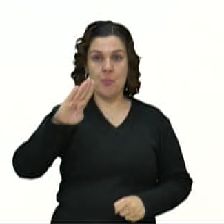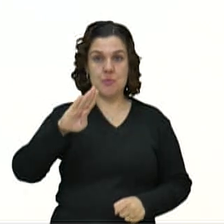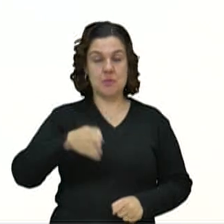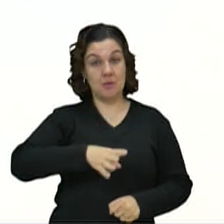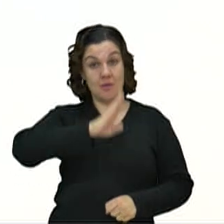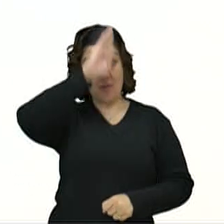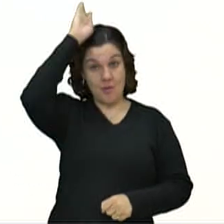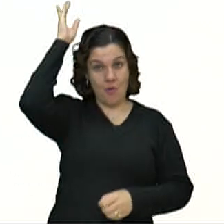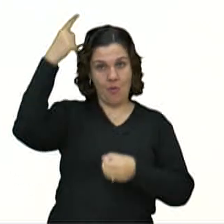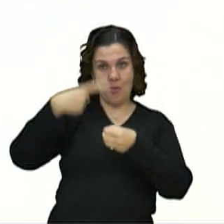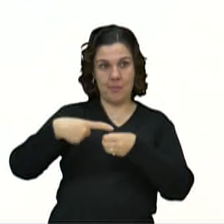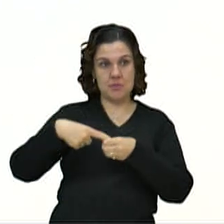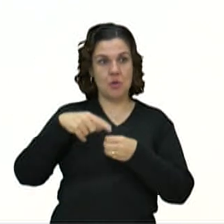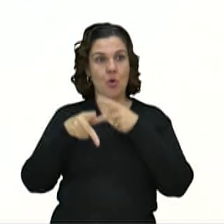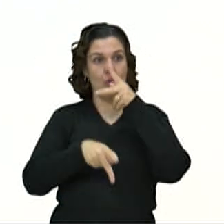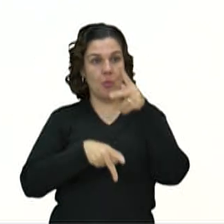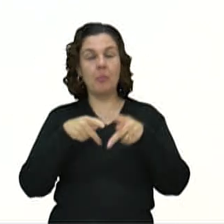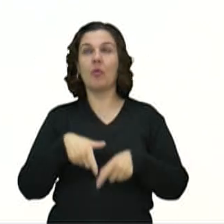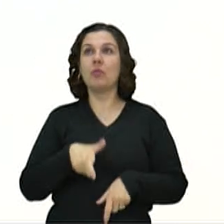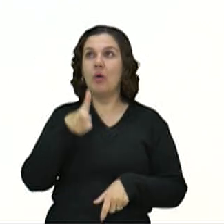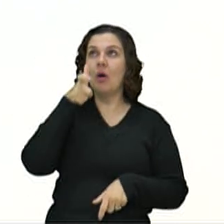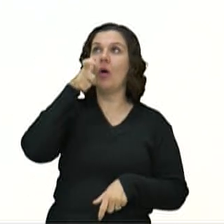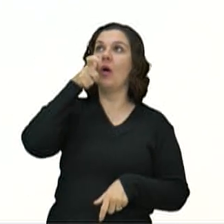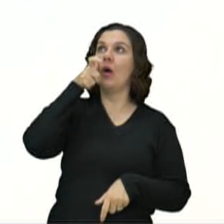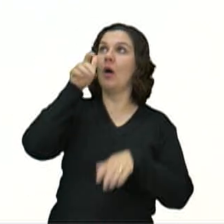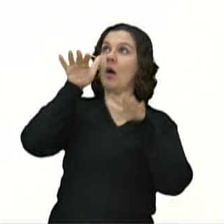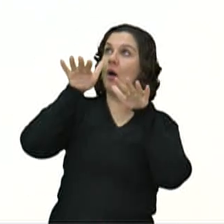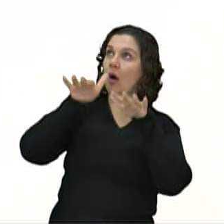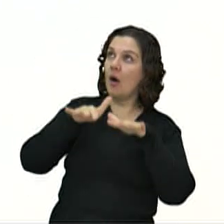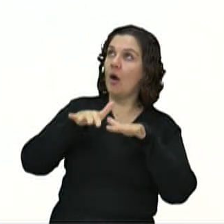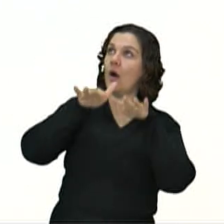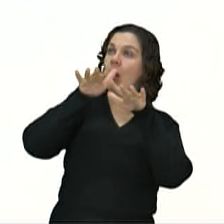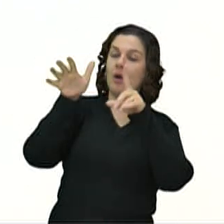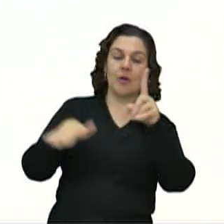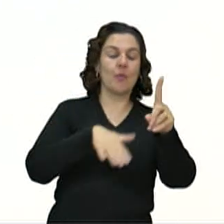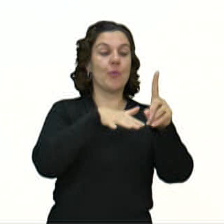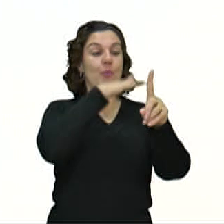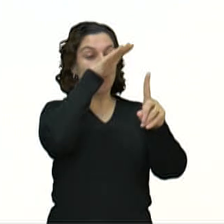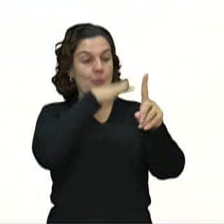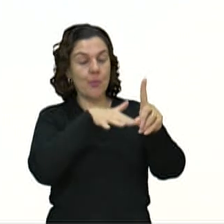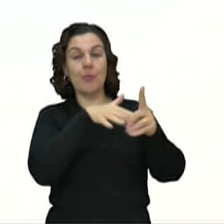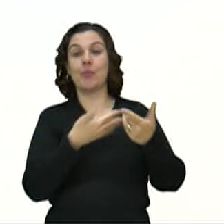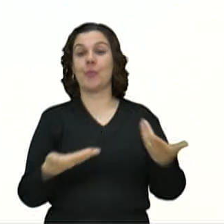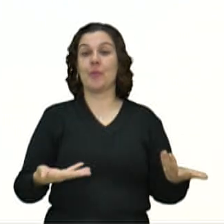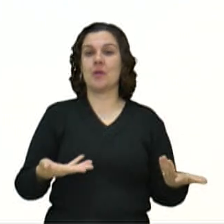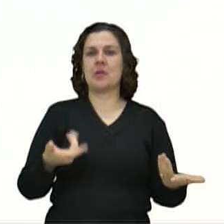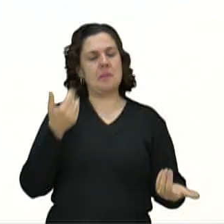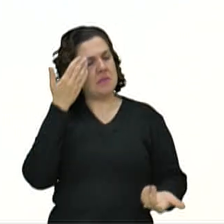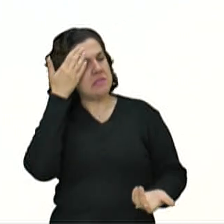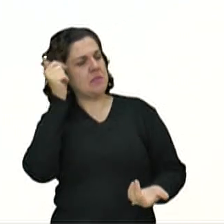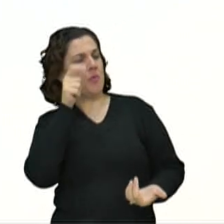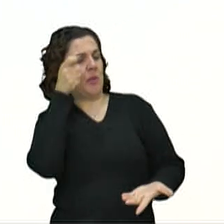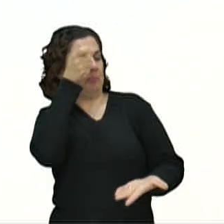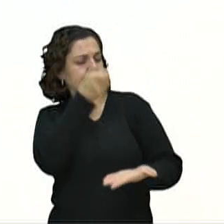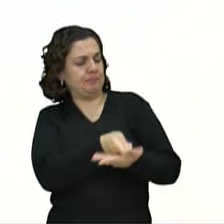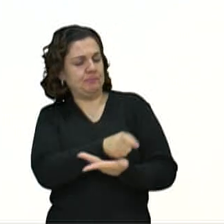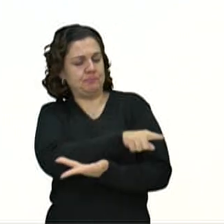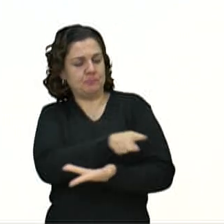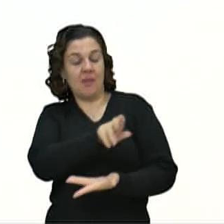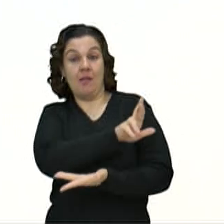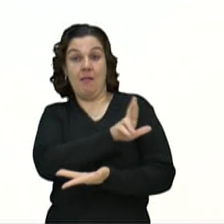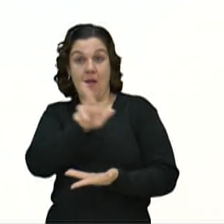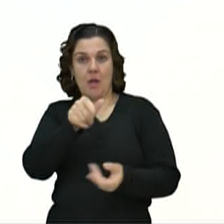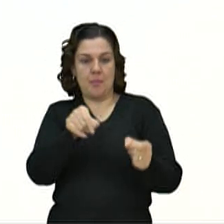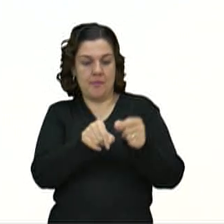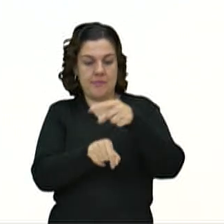a população toda ali para cultuar o seu líder, para saber o que ele estava ditando como regra para que